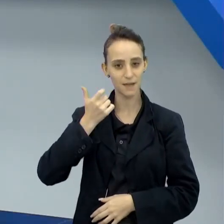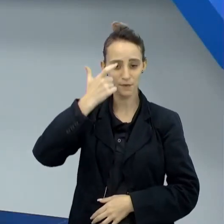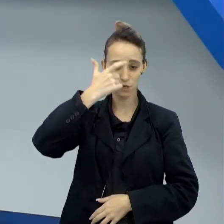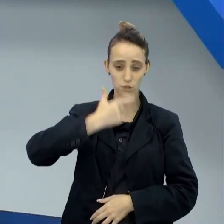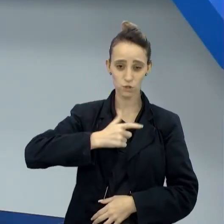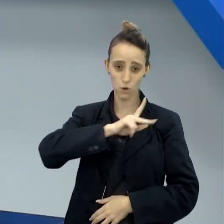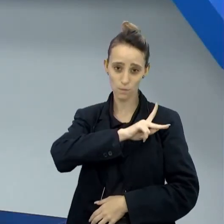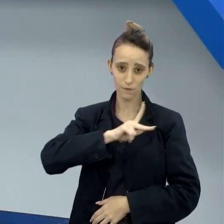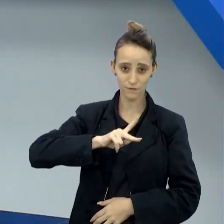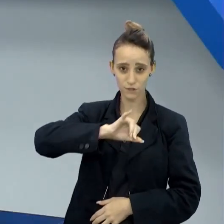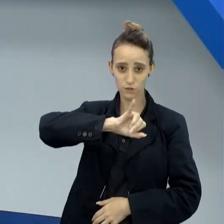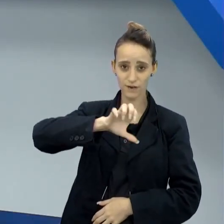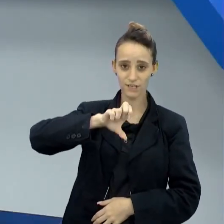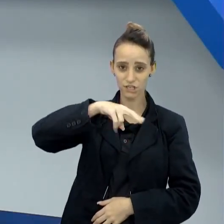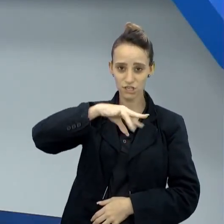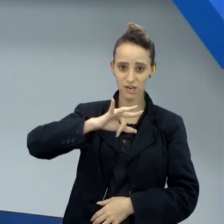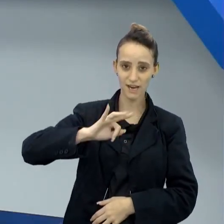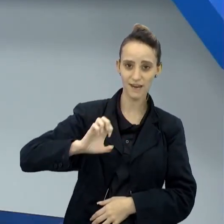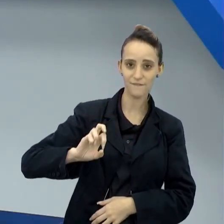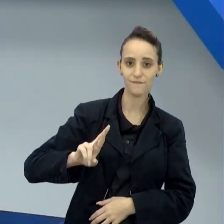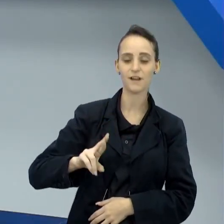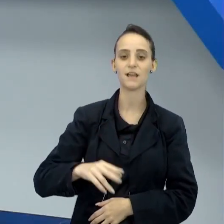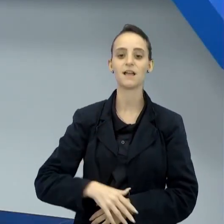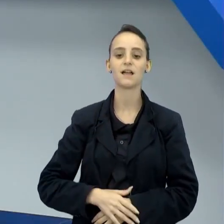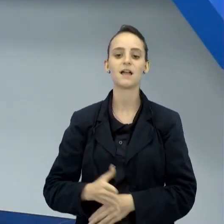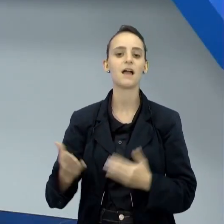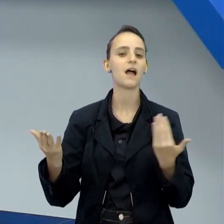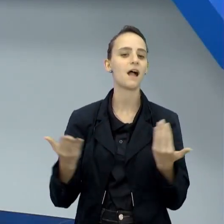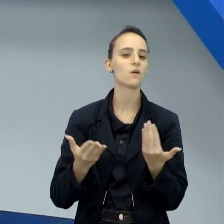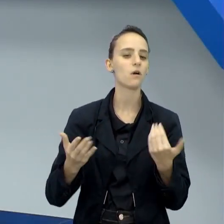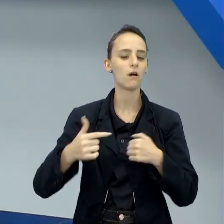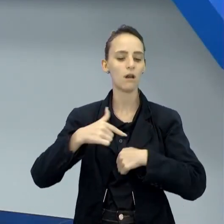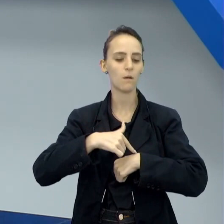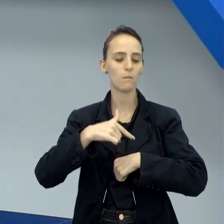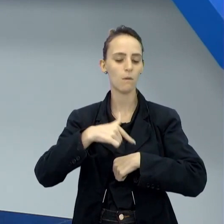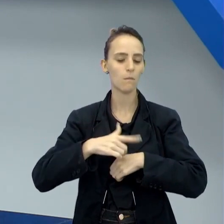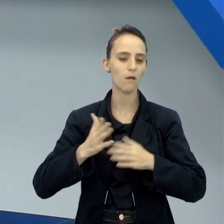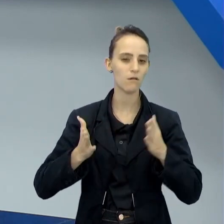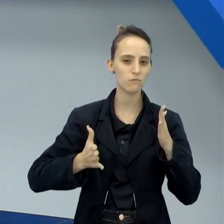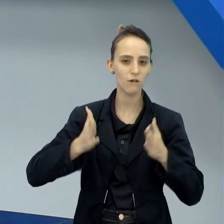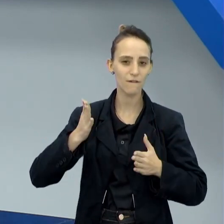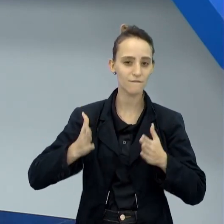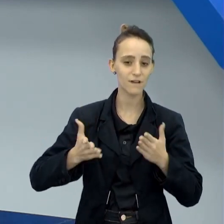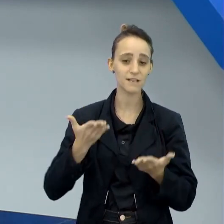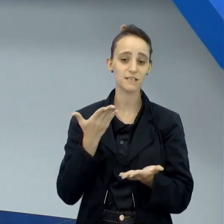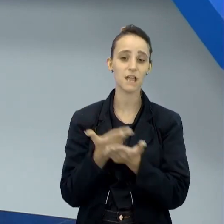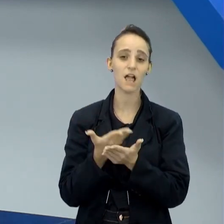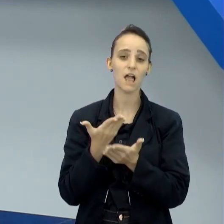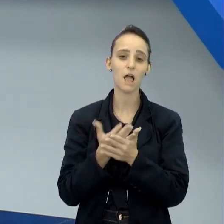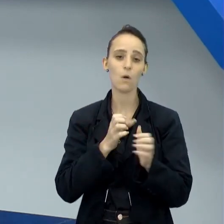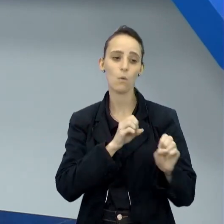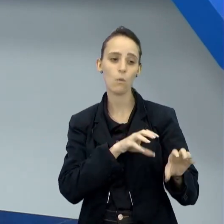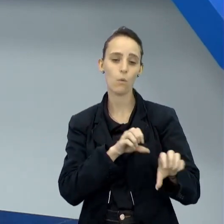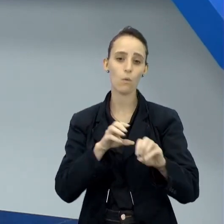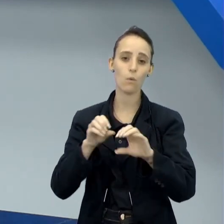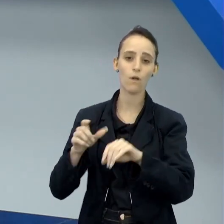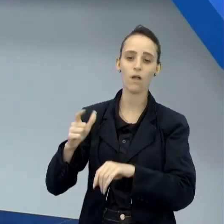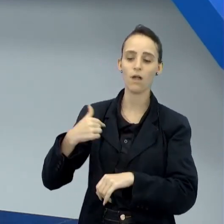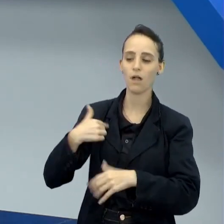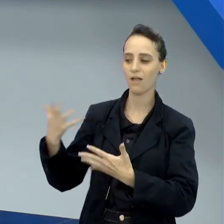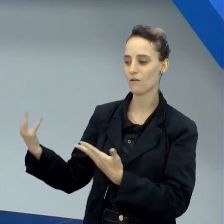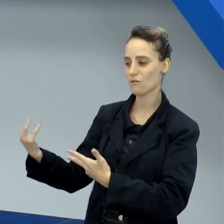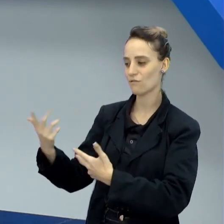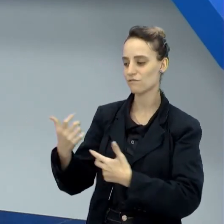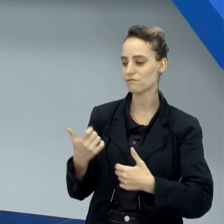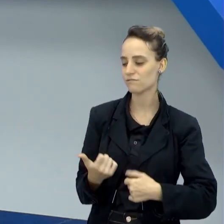Jennifer e hoje, nesse momento, nessa fase da aula, eu trouxe um convidado muitíssimo